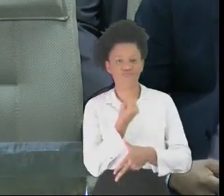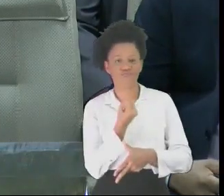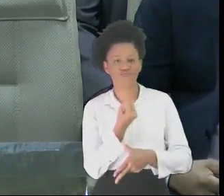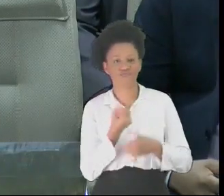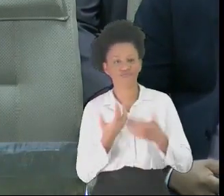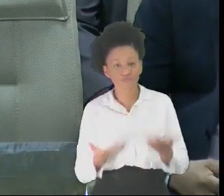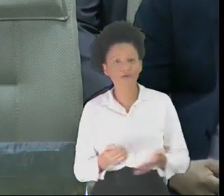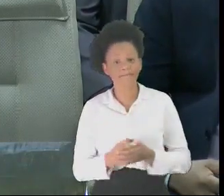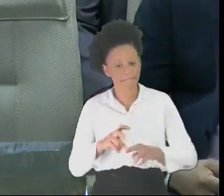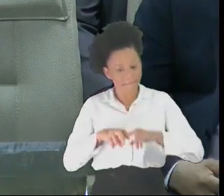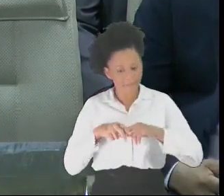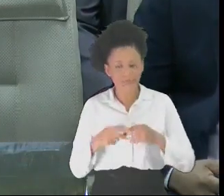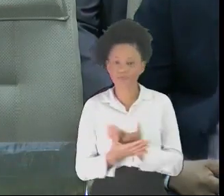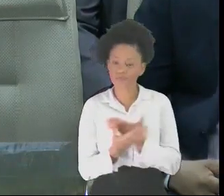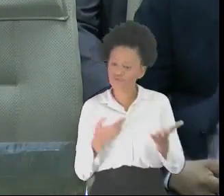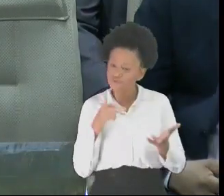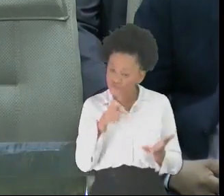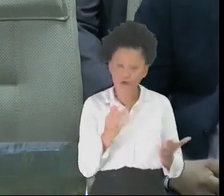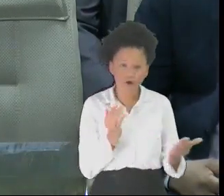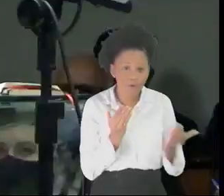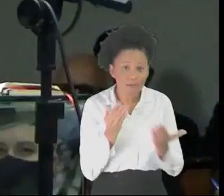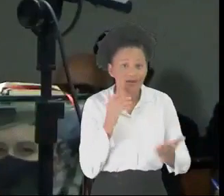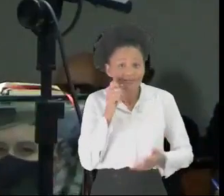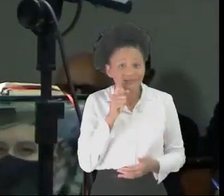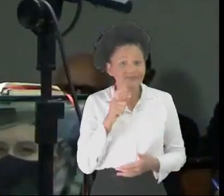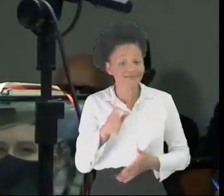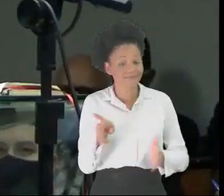isso que Jesus disse, vós sois o sal da terra.